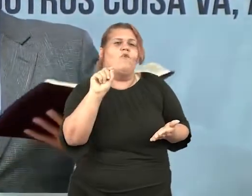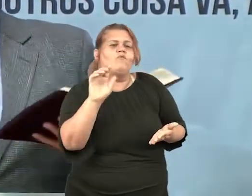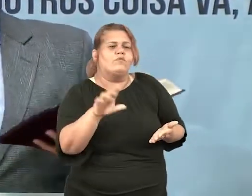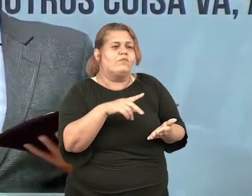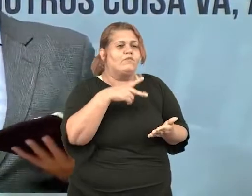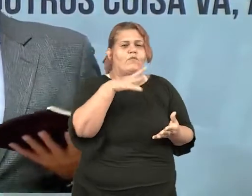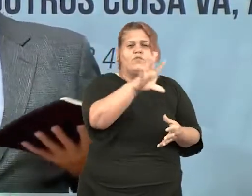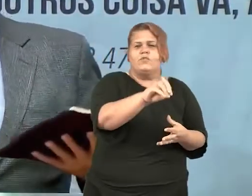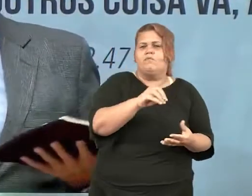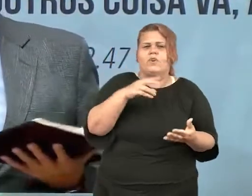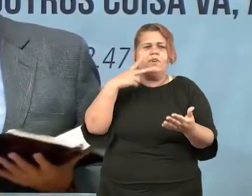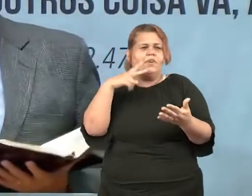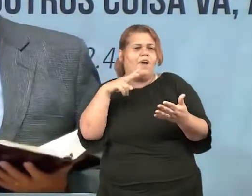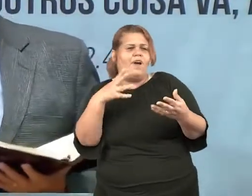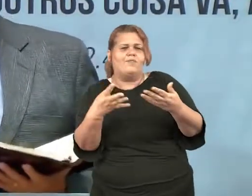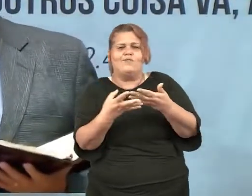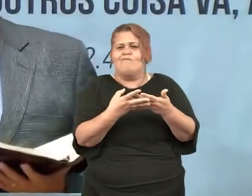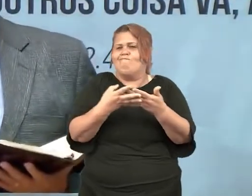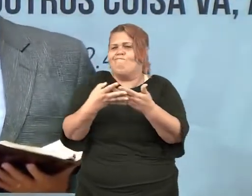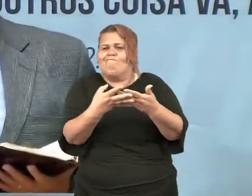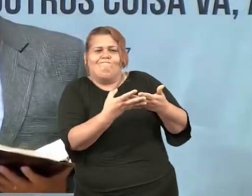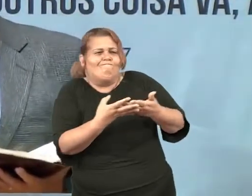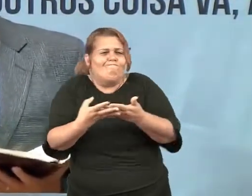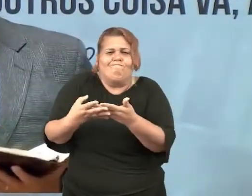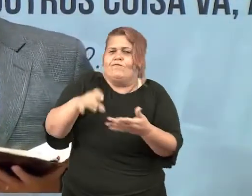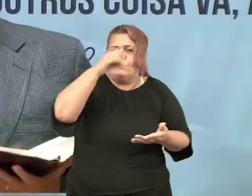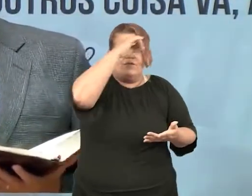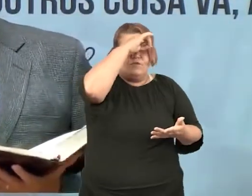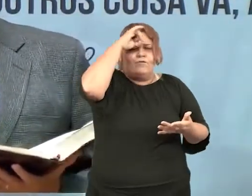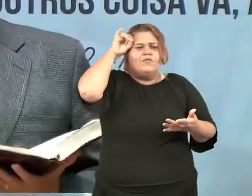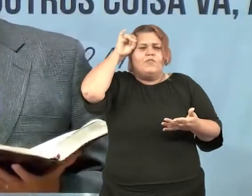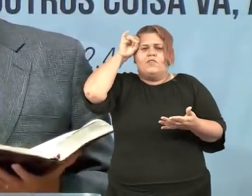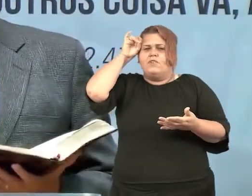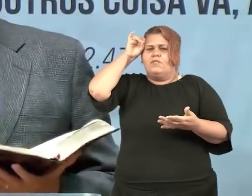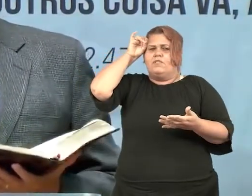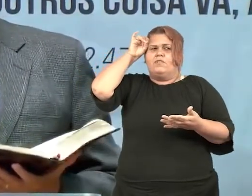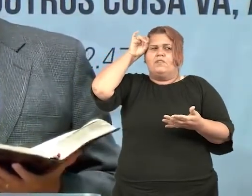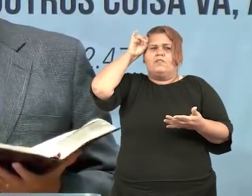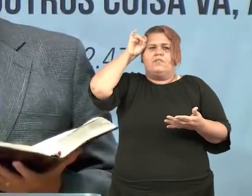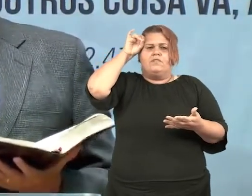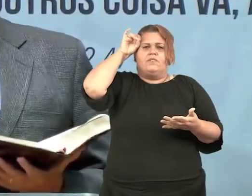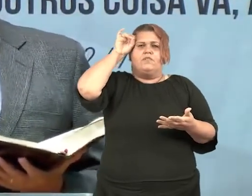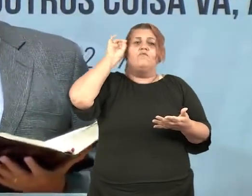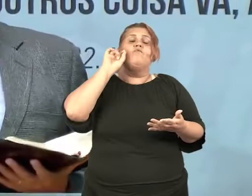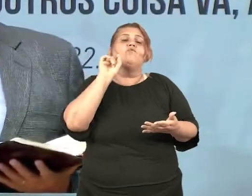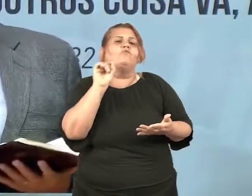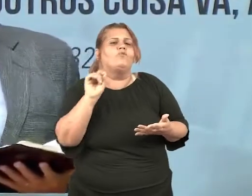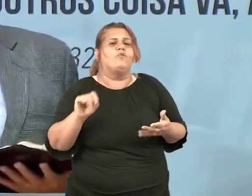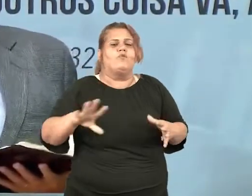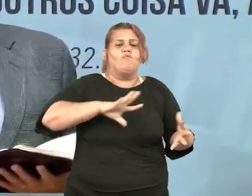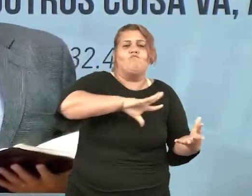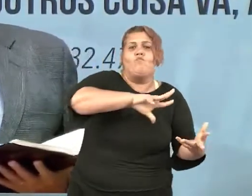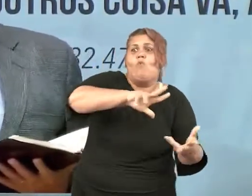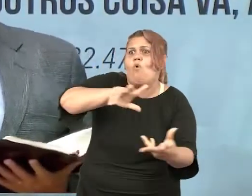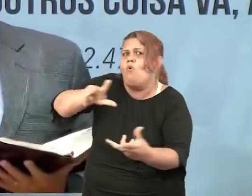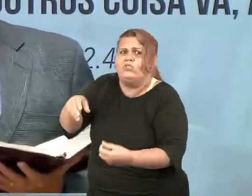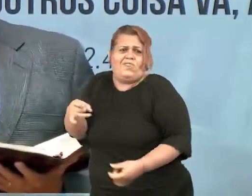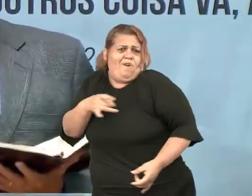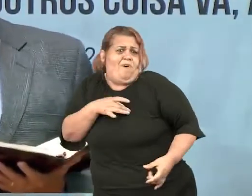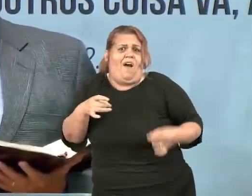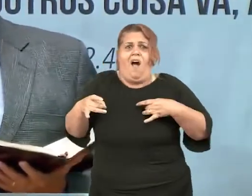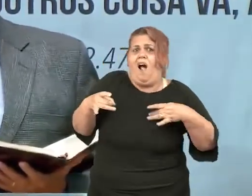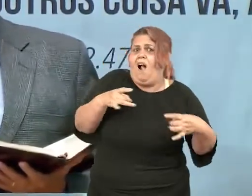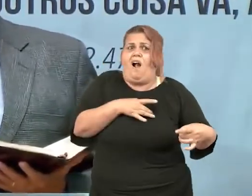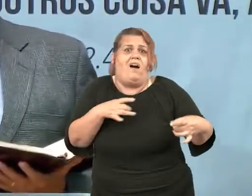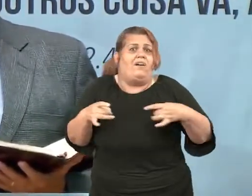fomos apanhados nessa rede da ignorância, E o mundo está em pânico.